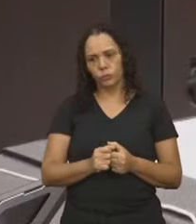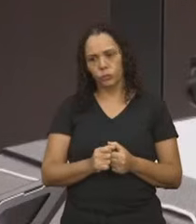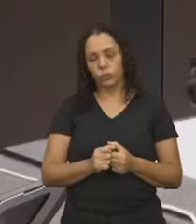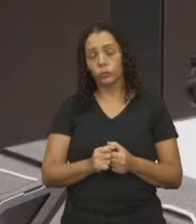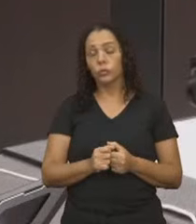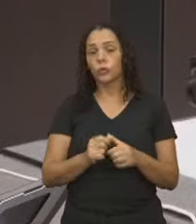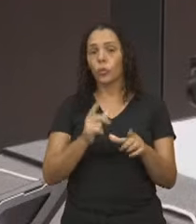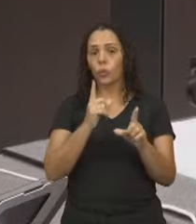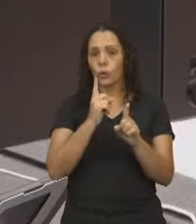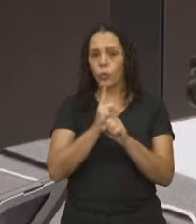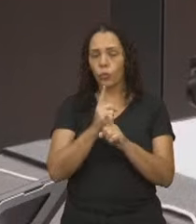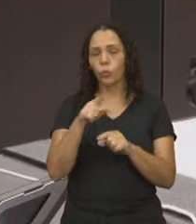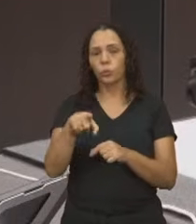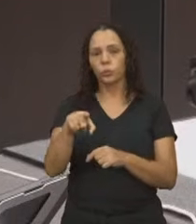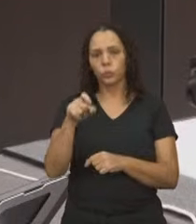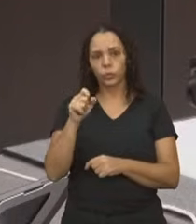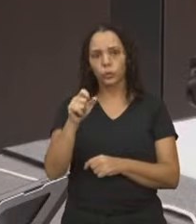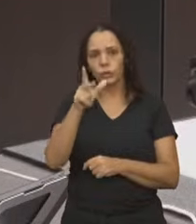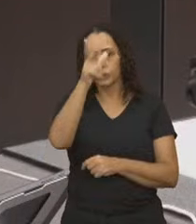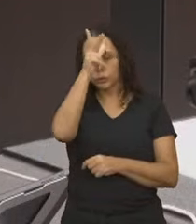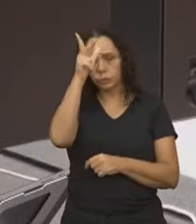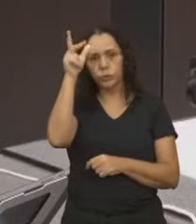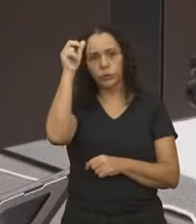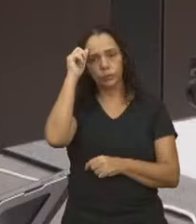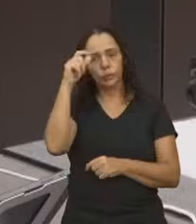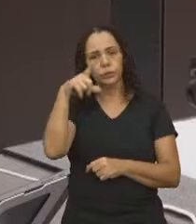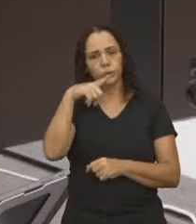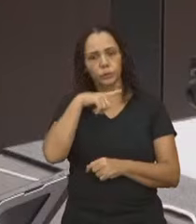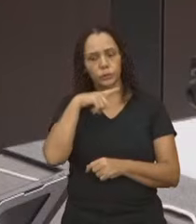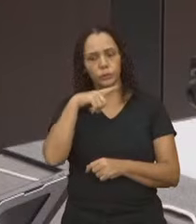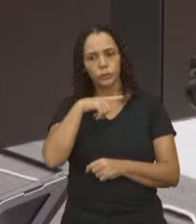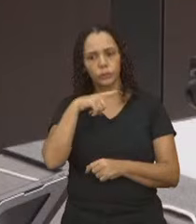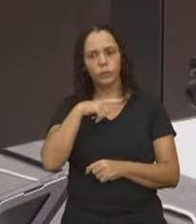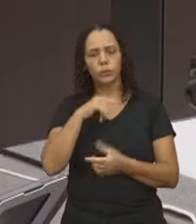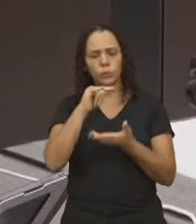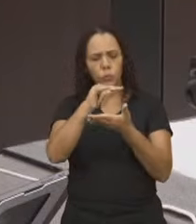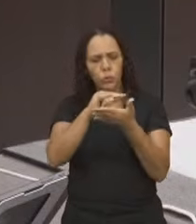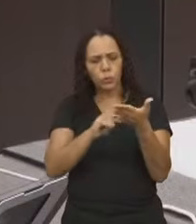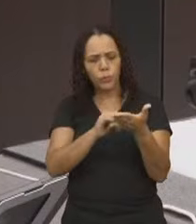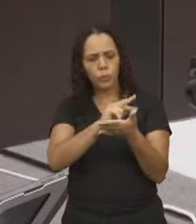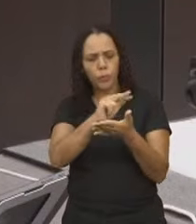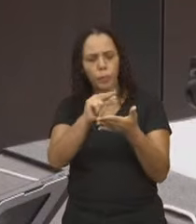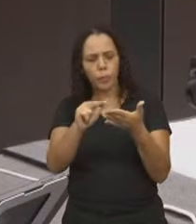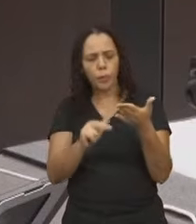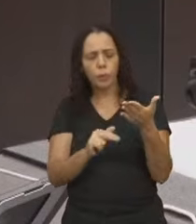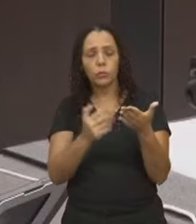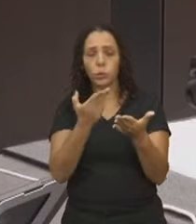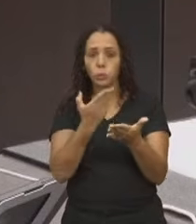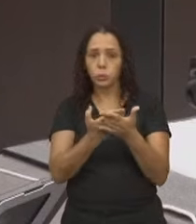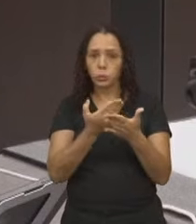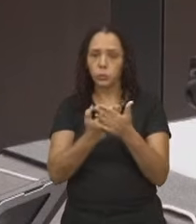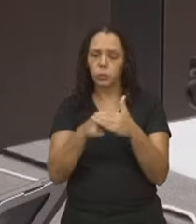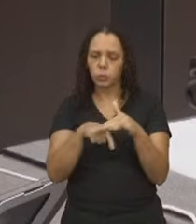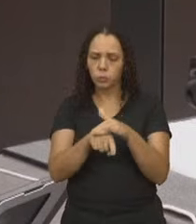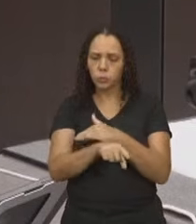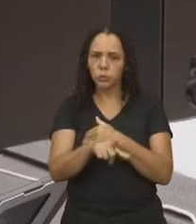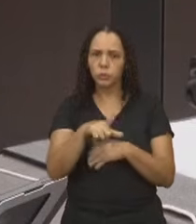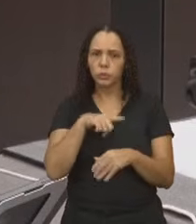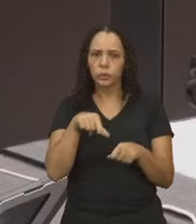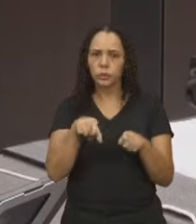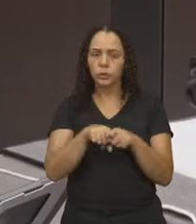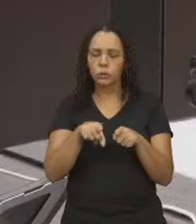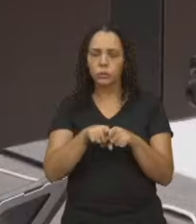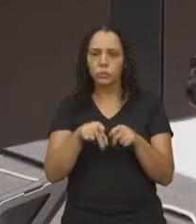aí com o ex-prefeito, senhor Benedito Sérgio Lencioni, que tem vários documentos, um estudo aprofundado também. Então,